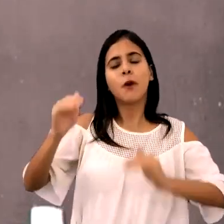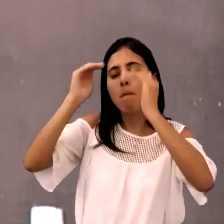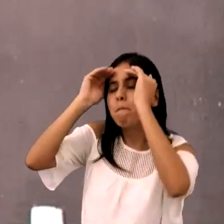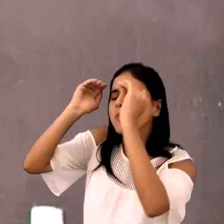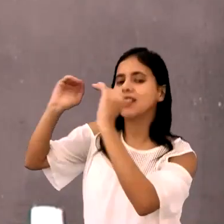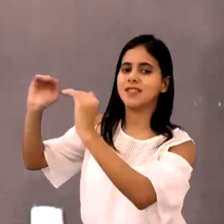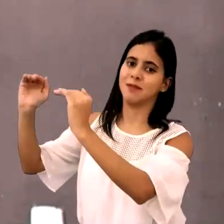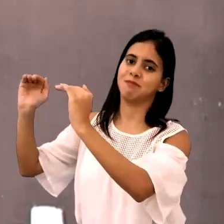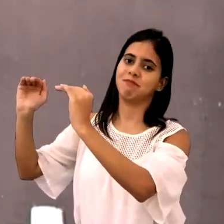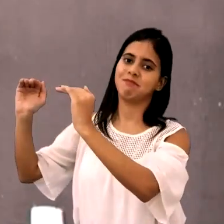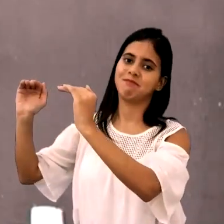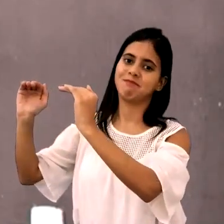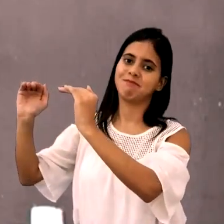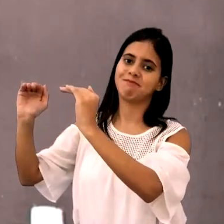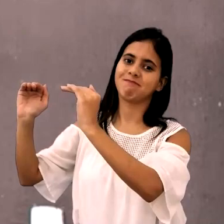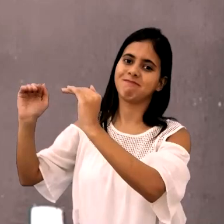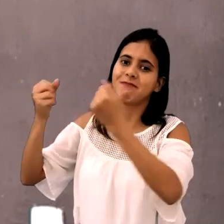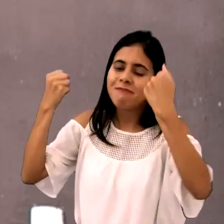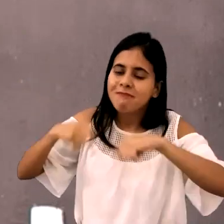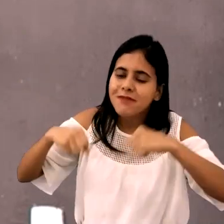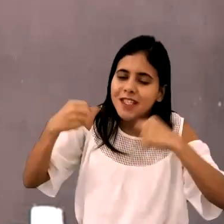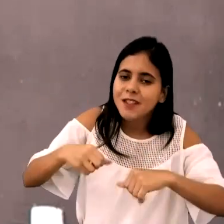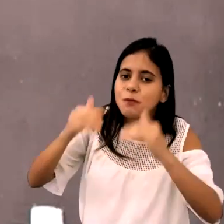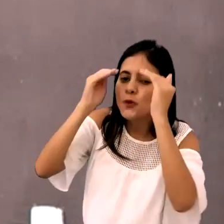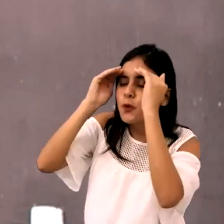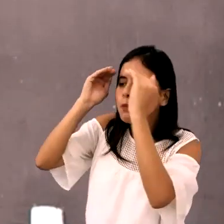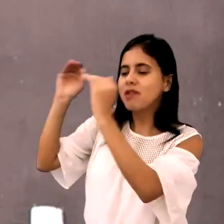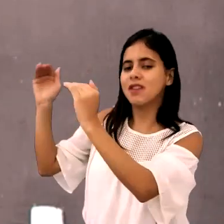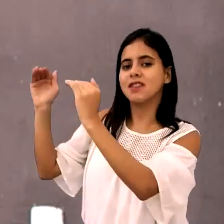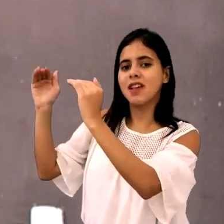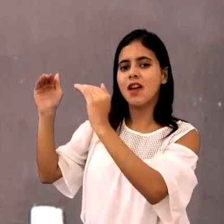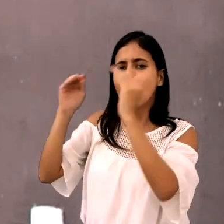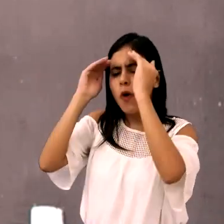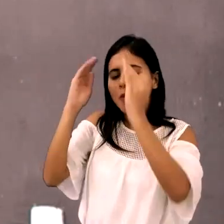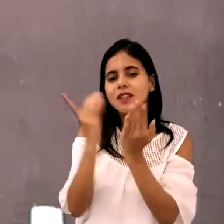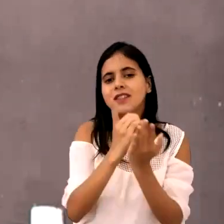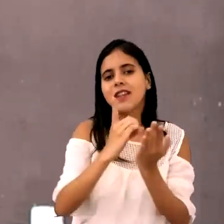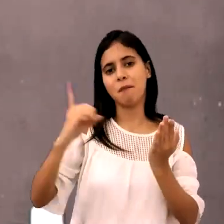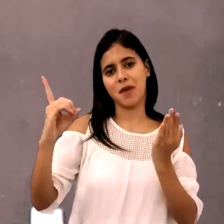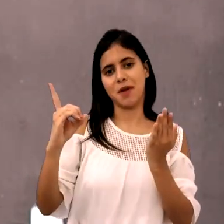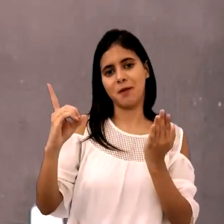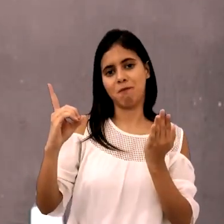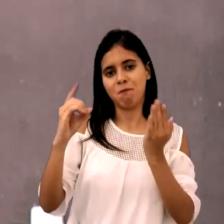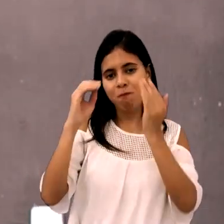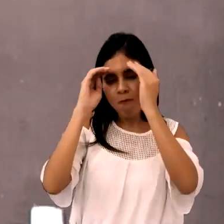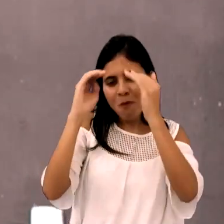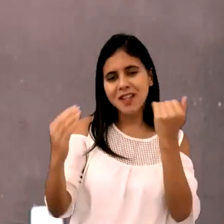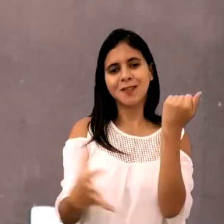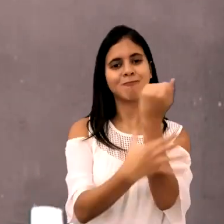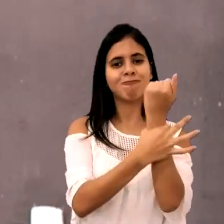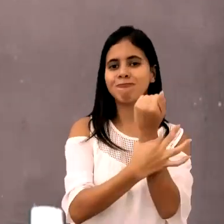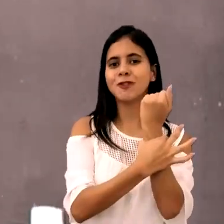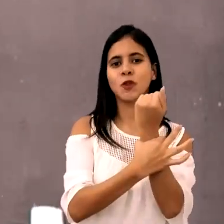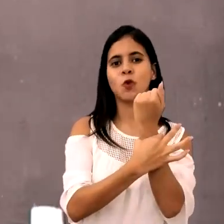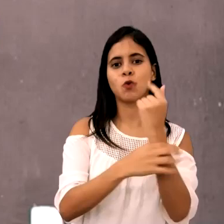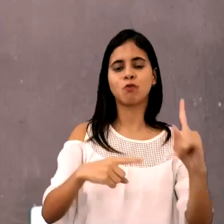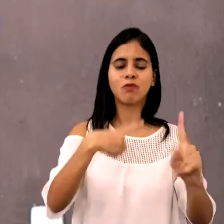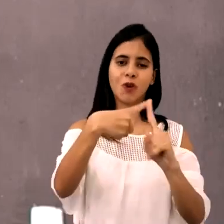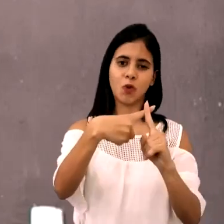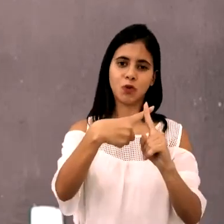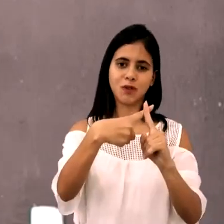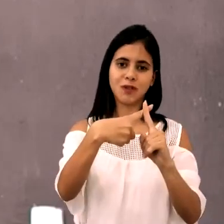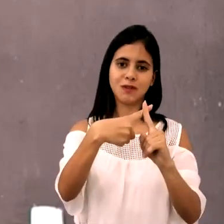mirabolantes e dúbios, se nós mantivermos sob o GPS da palavra, estaremos seguros na cruz de Cristo. seguros na palavra do